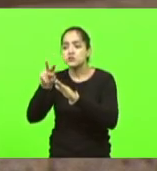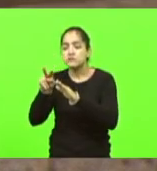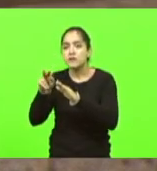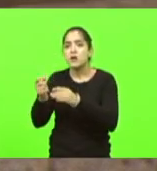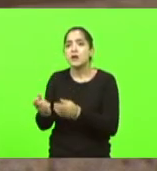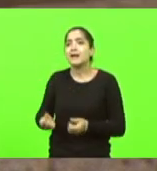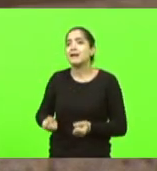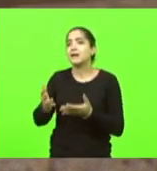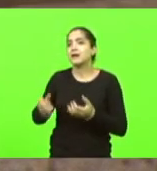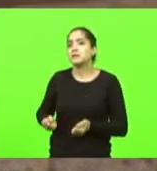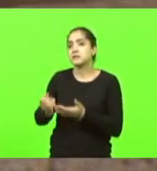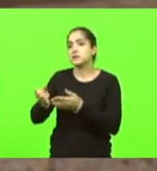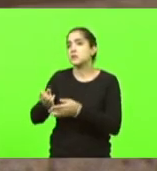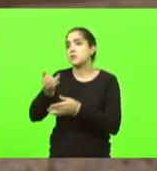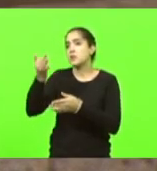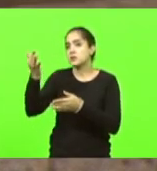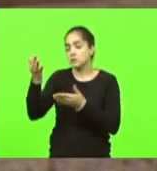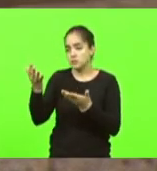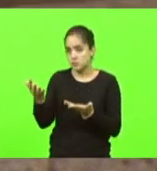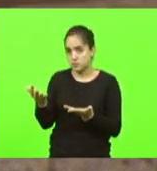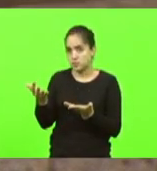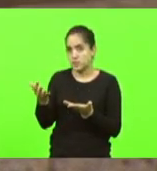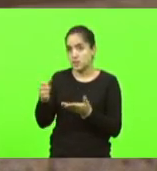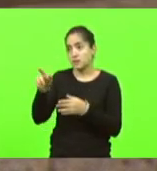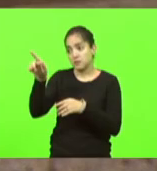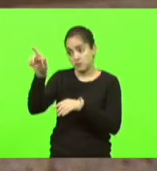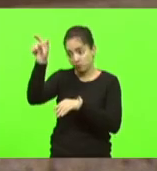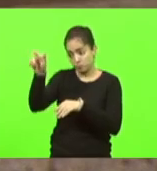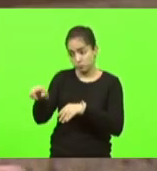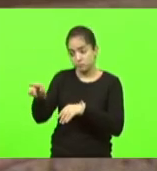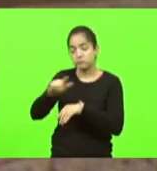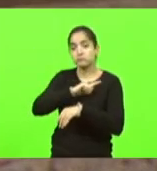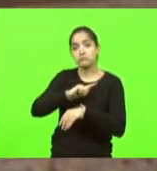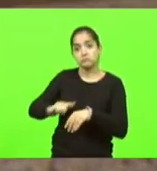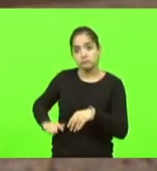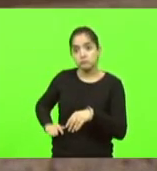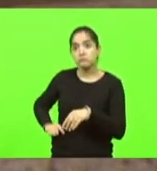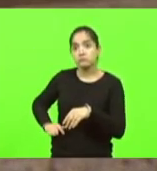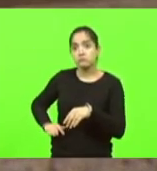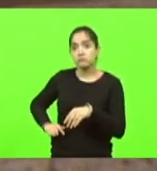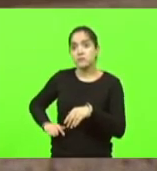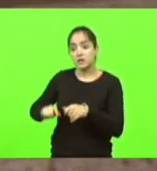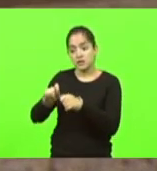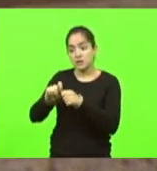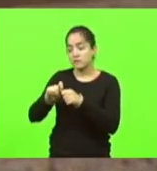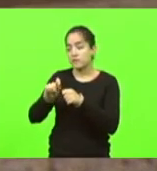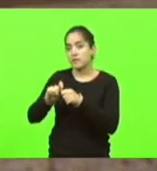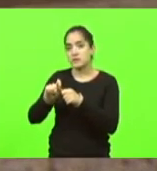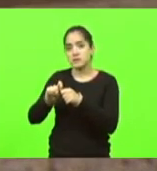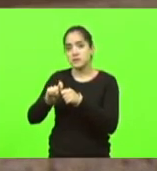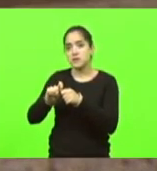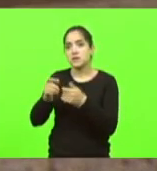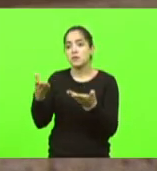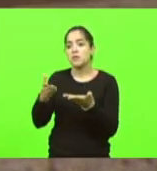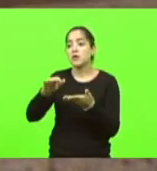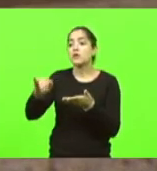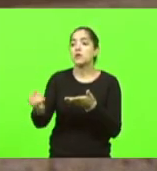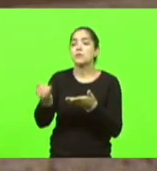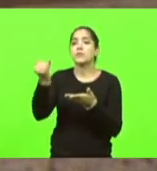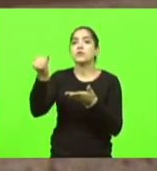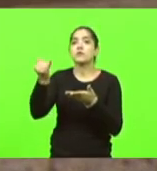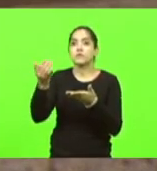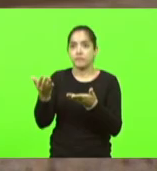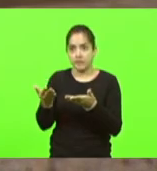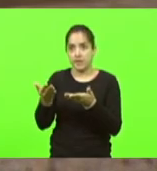próprio Governador primeiramente tem que cortar na pele Por que que não aproveita é porque que o governo aproveita também essa